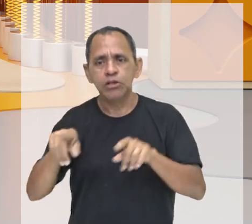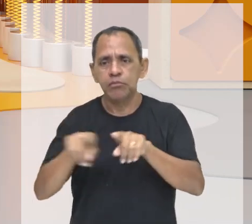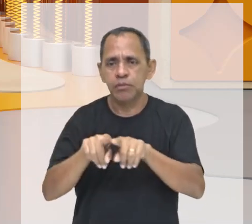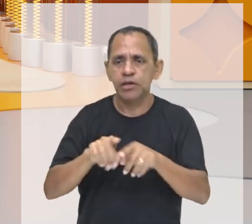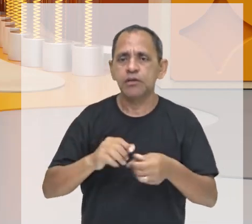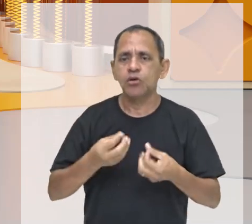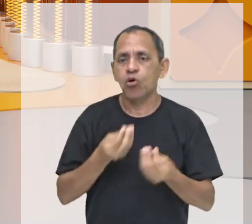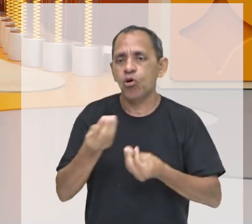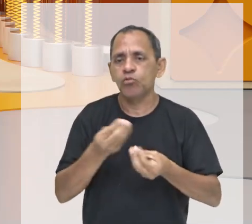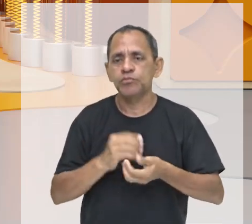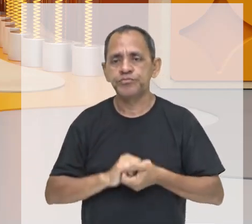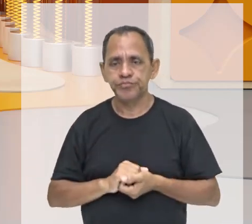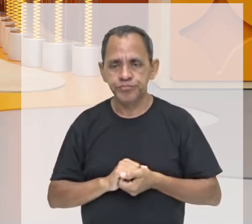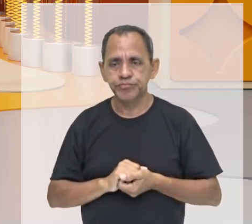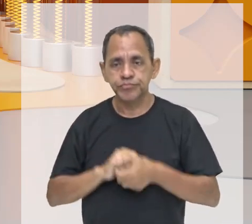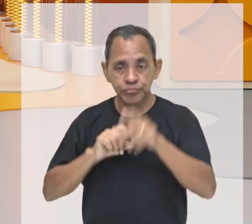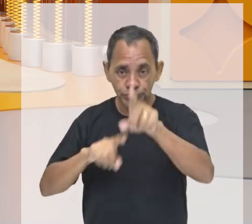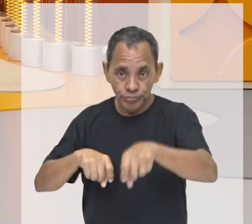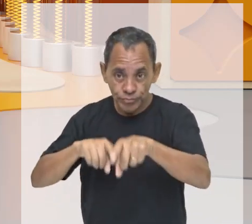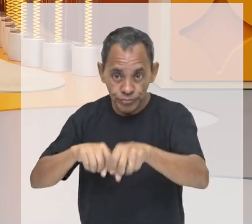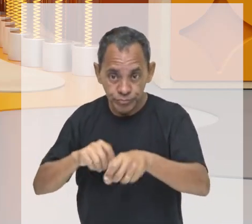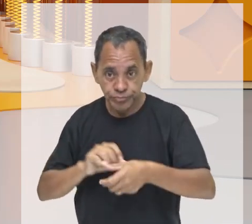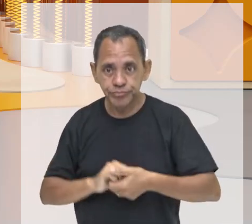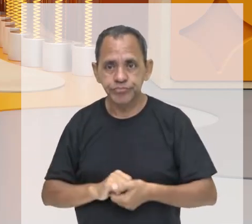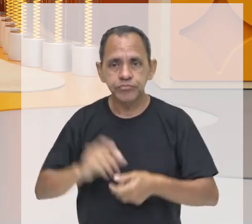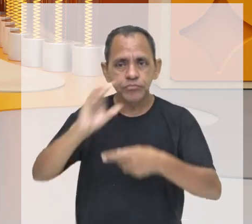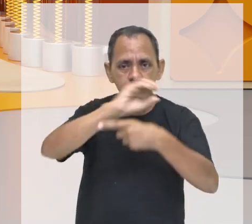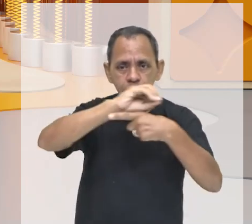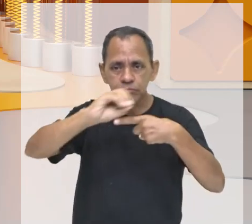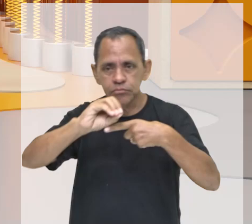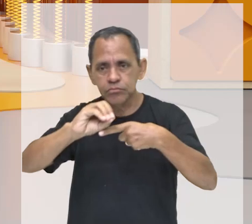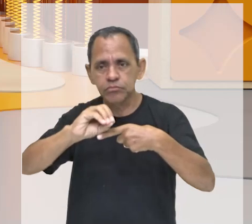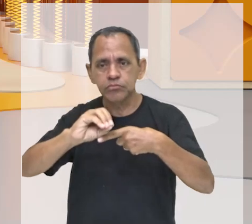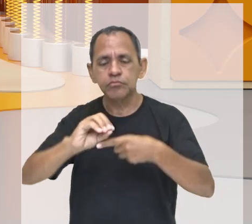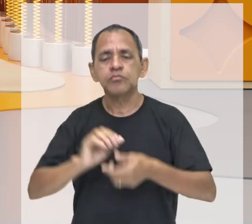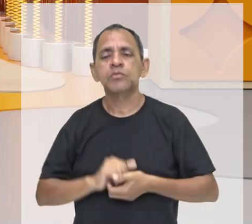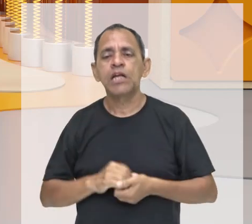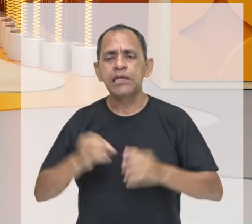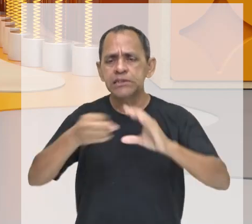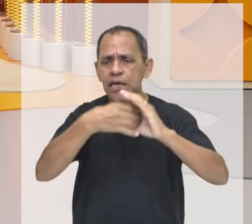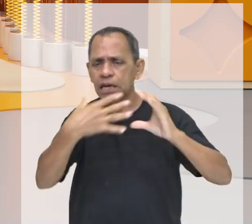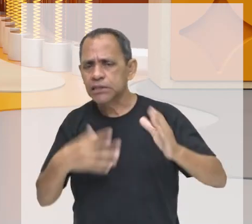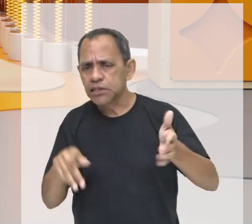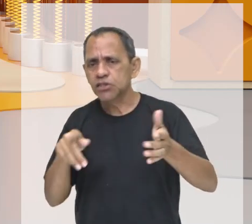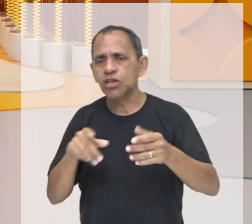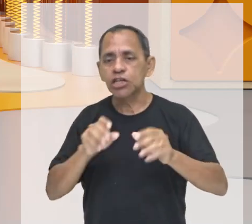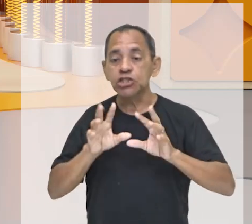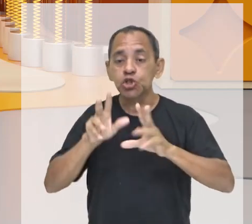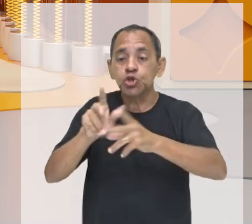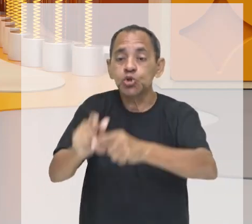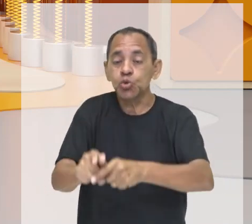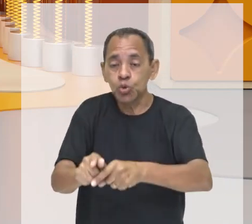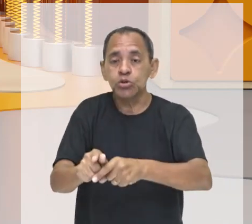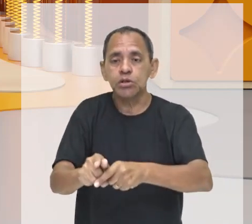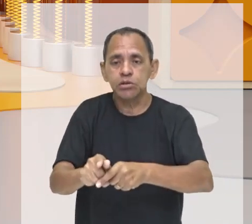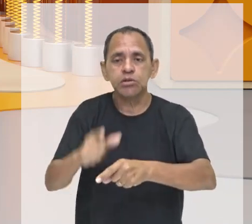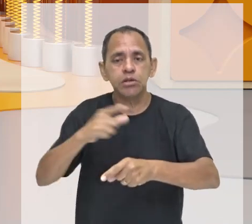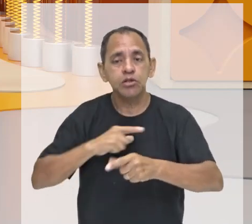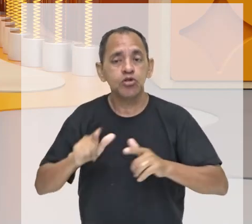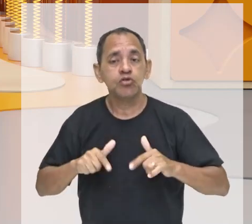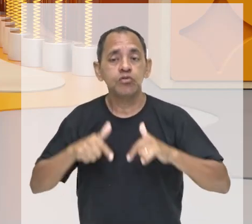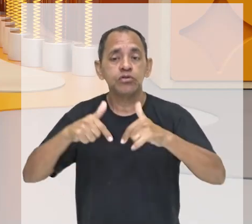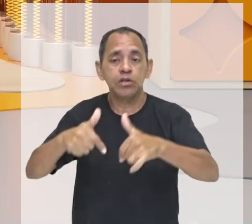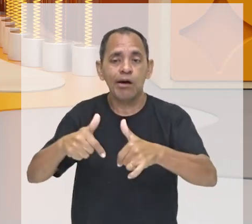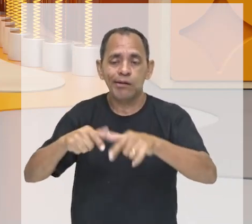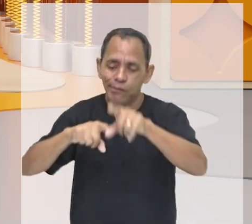tá bom? Analisando todas essas características, gente, pegando essas atividades da agricultura, da